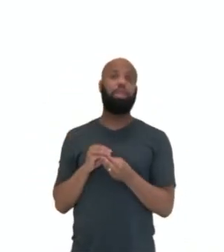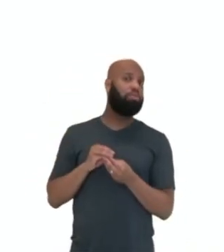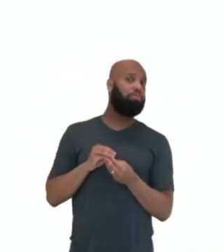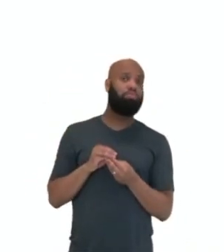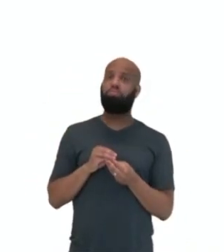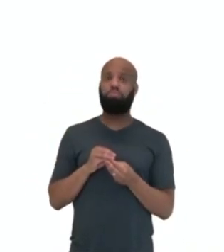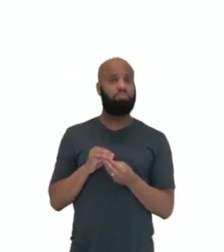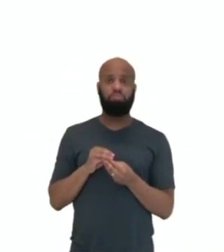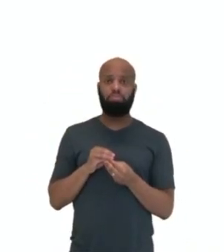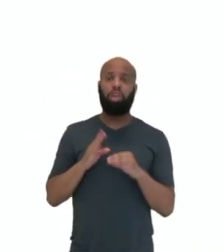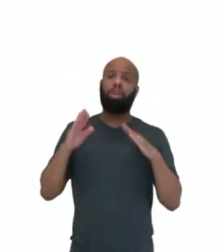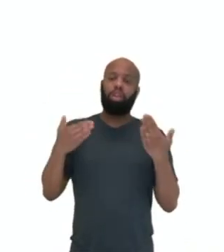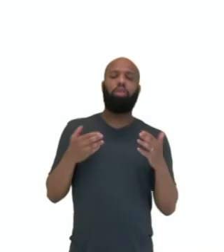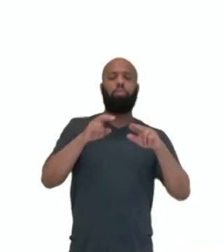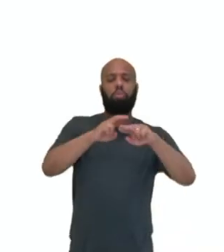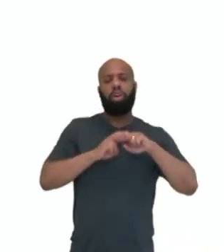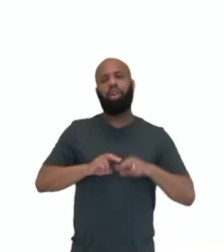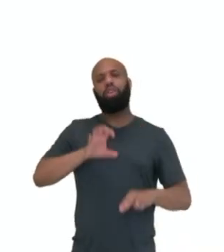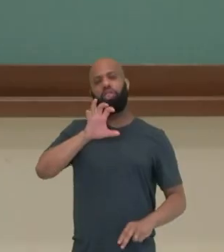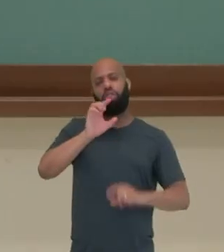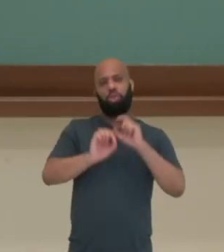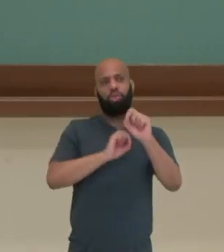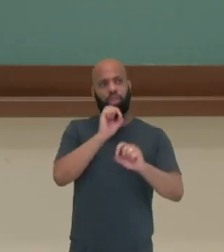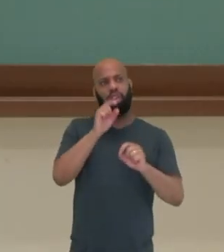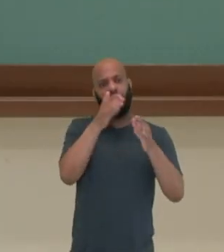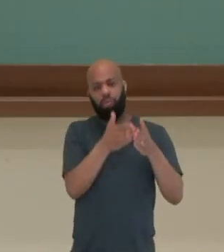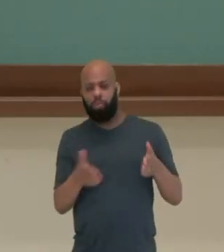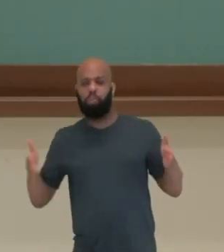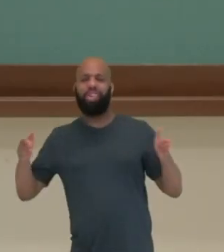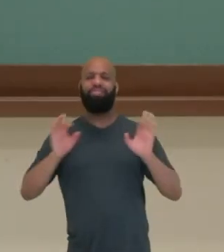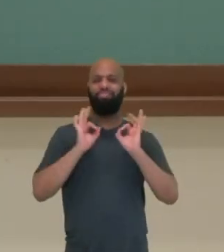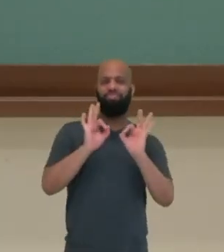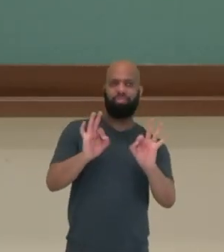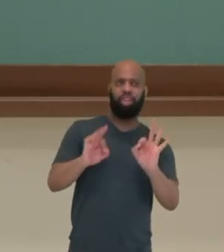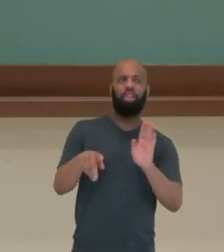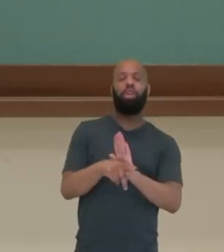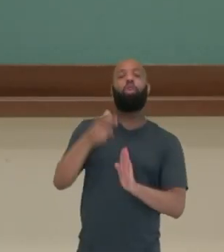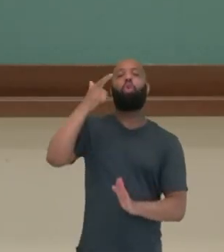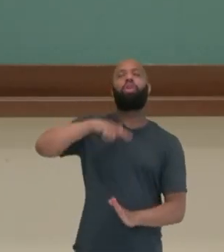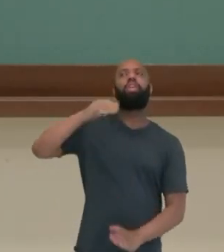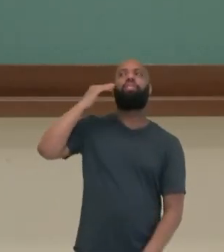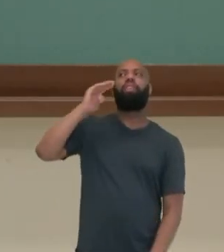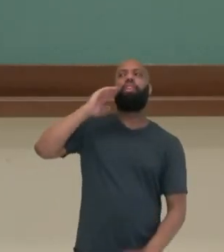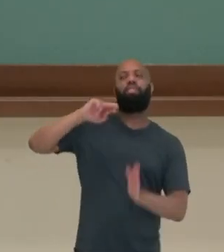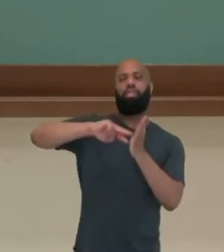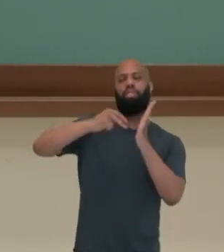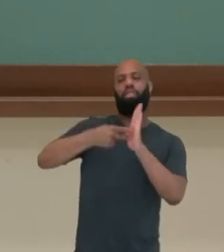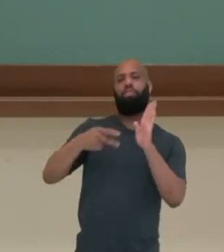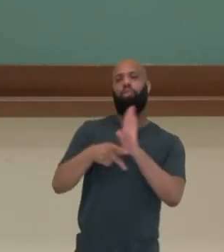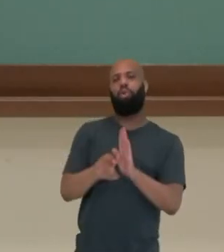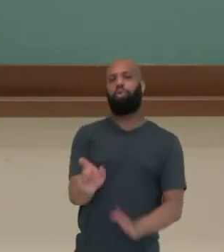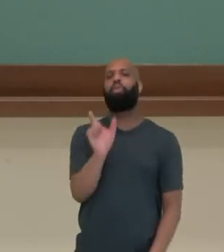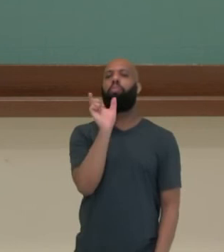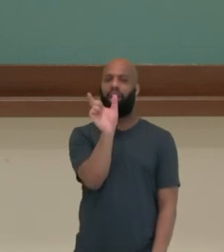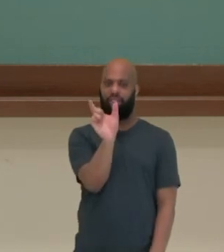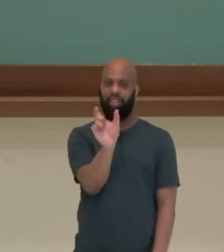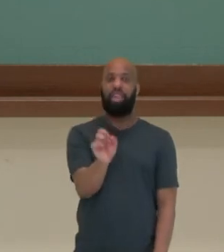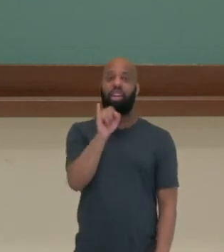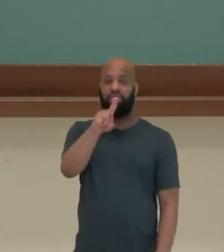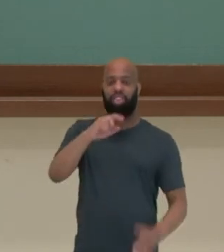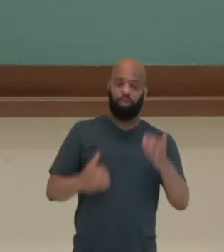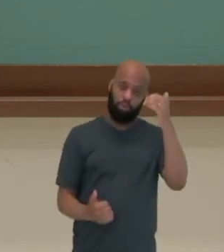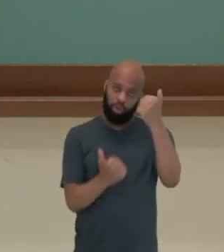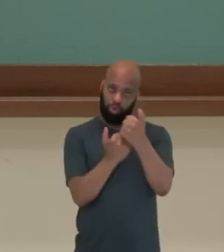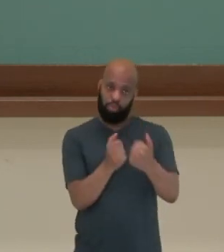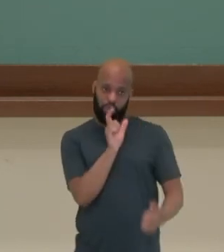texto? Justamente este é o procedimento correto para ver se o significado abordado está de